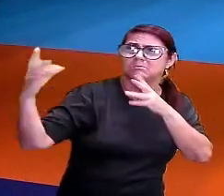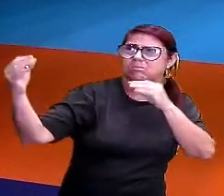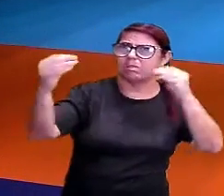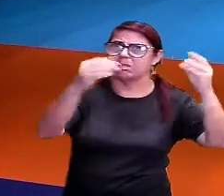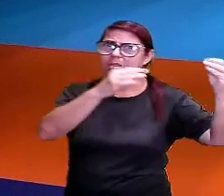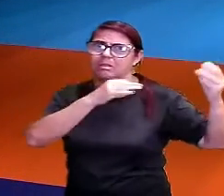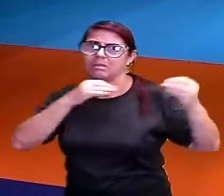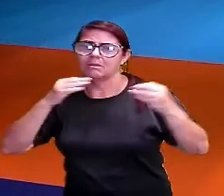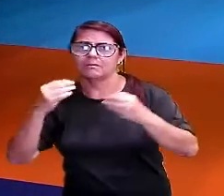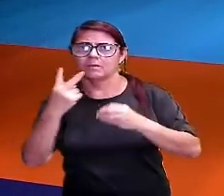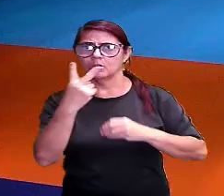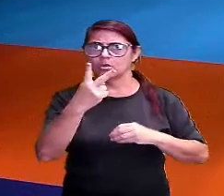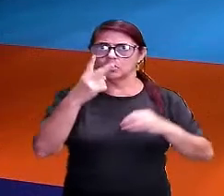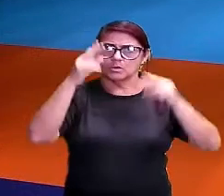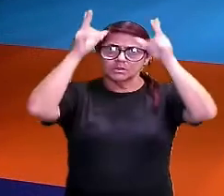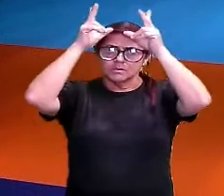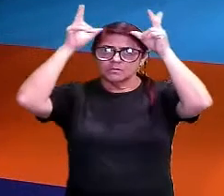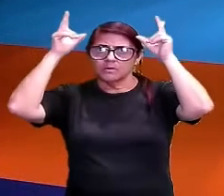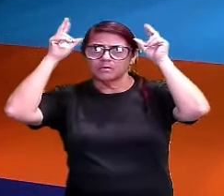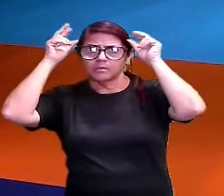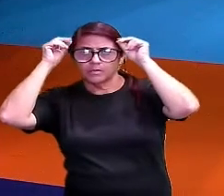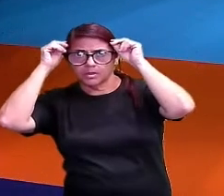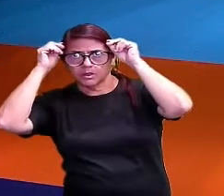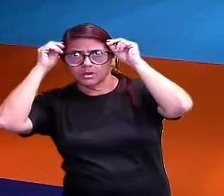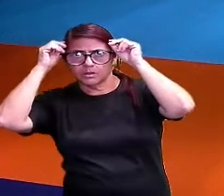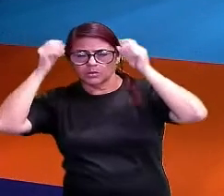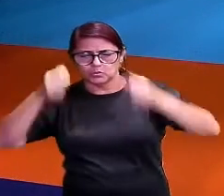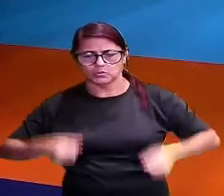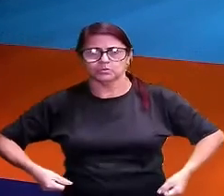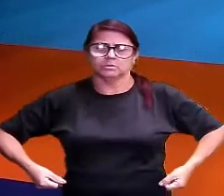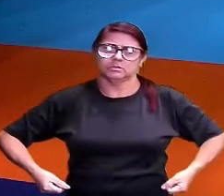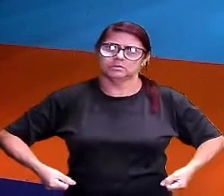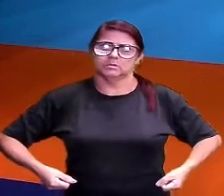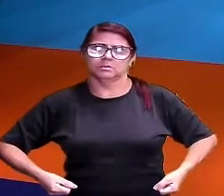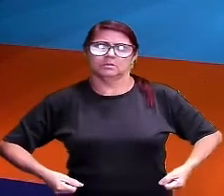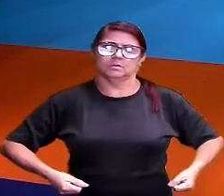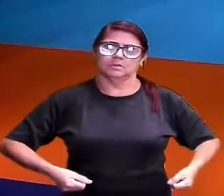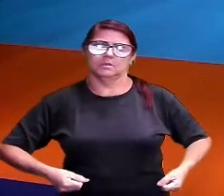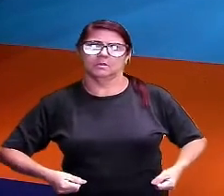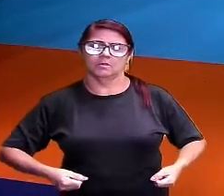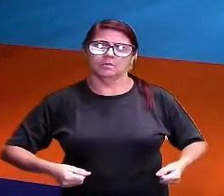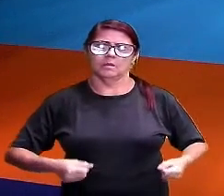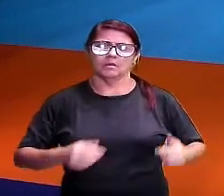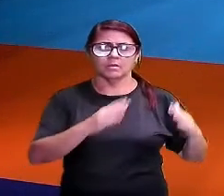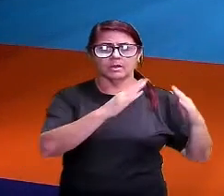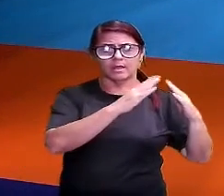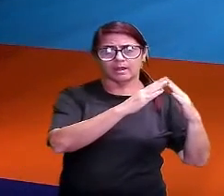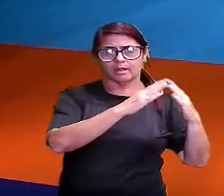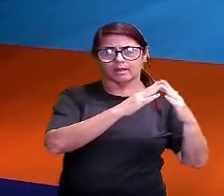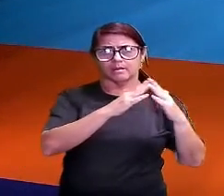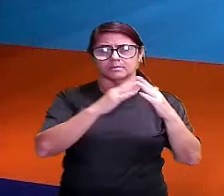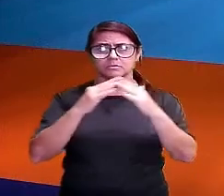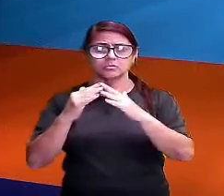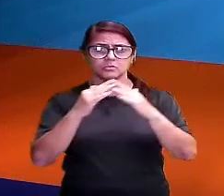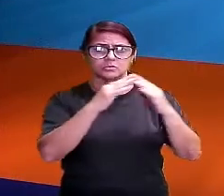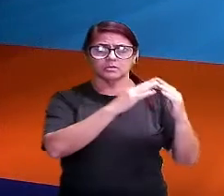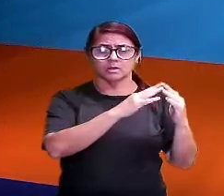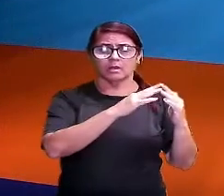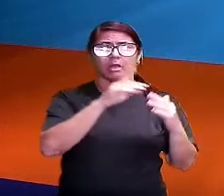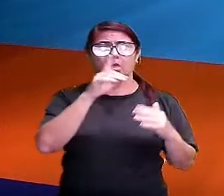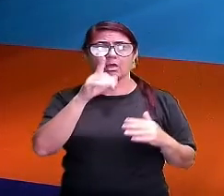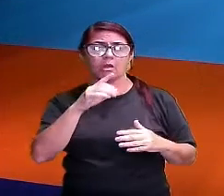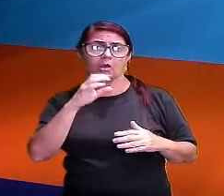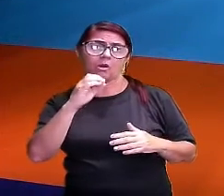Então, 2 enfermeiros desceram com uma maca e dirigiram-se à casa ao lado. Era a Dona